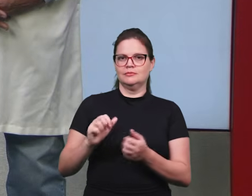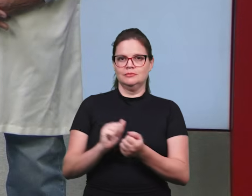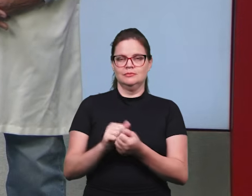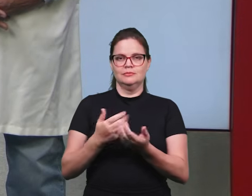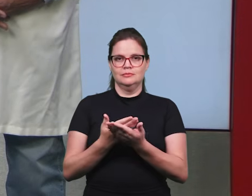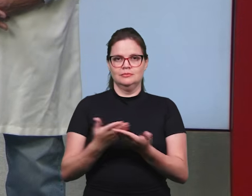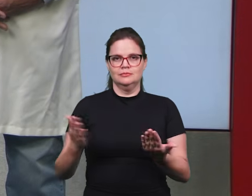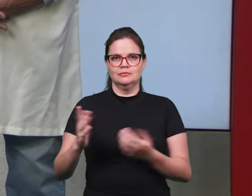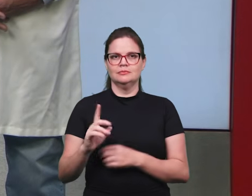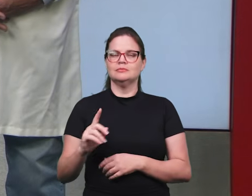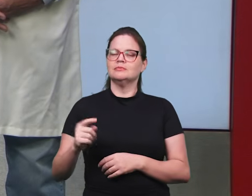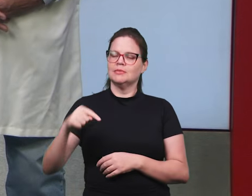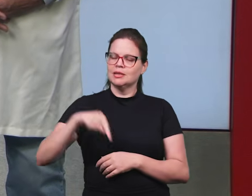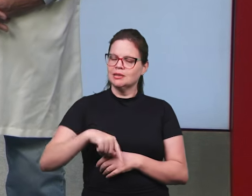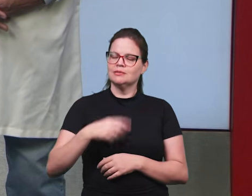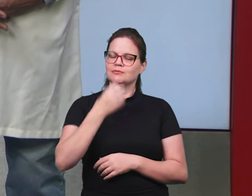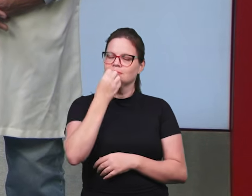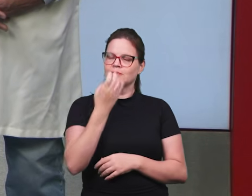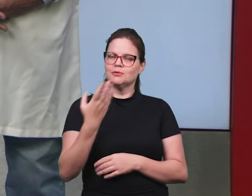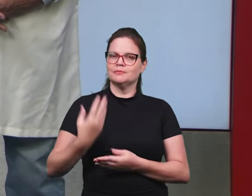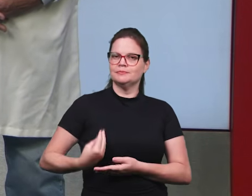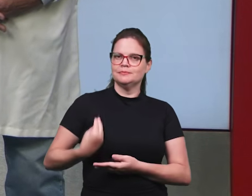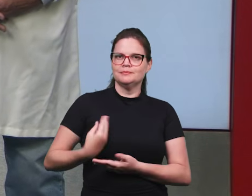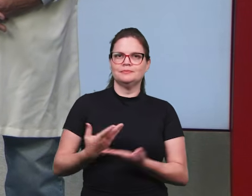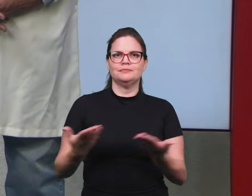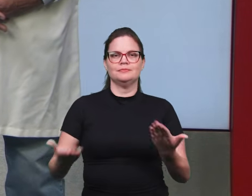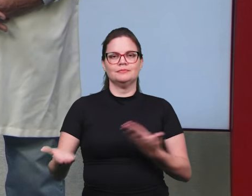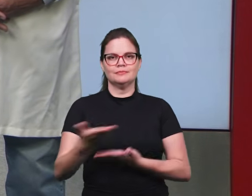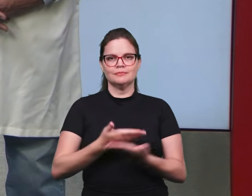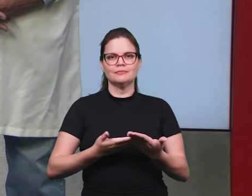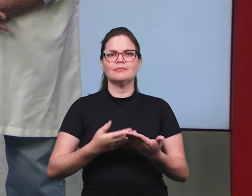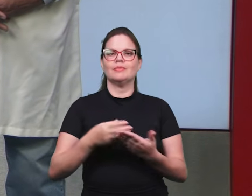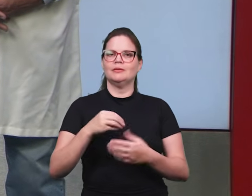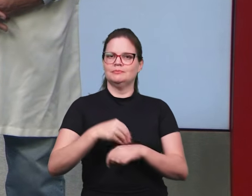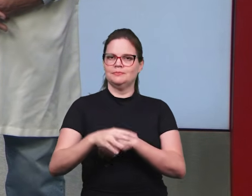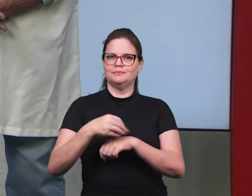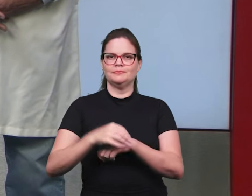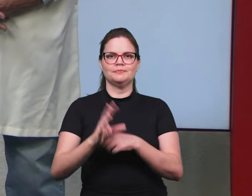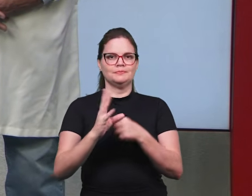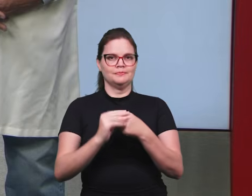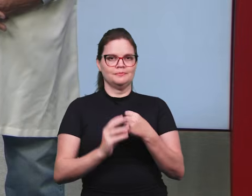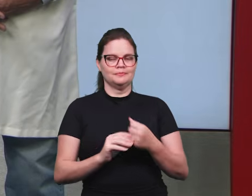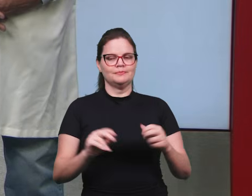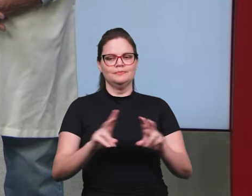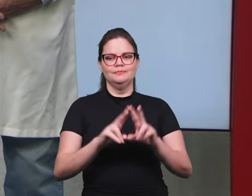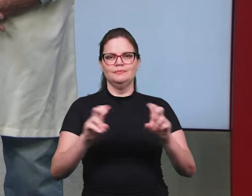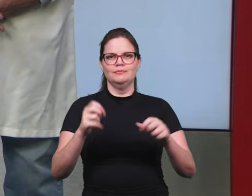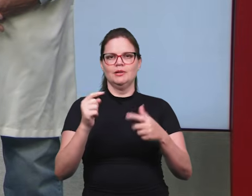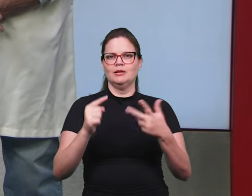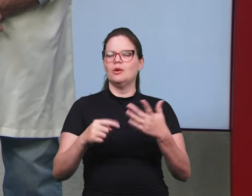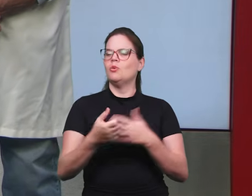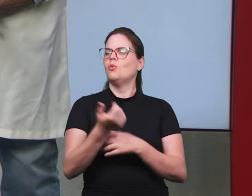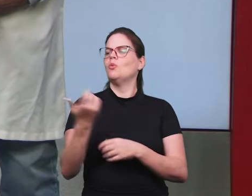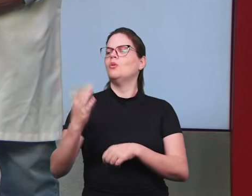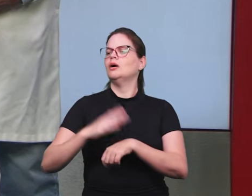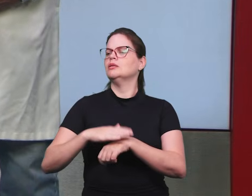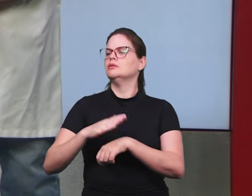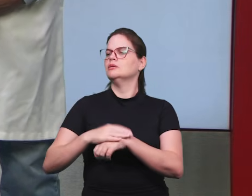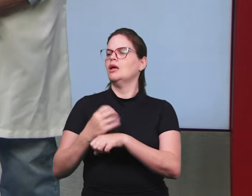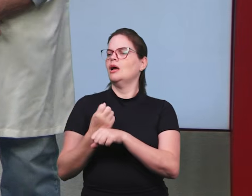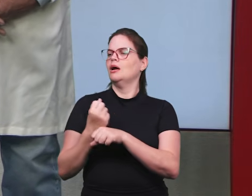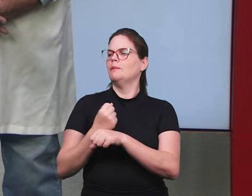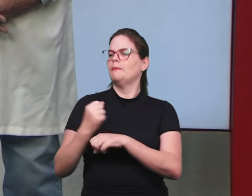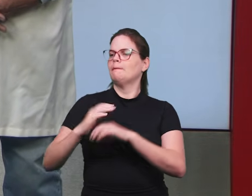nos prestigiar e trazer esse conhecimento vasto de anos. São quantos anos de anestesia?